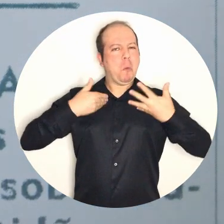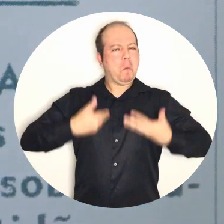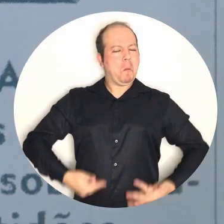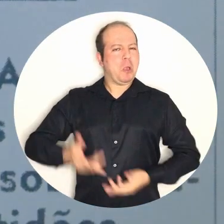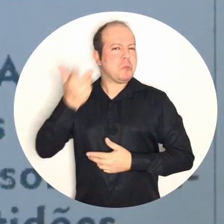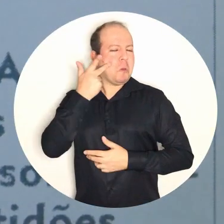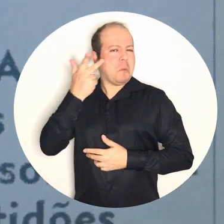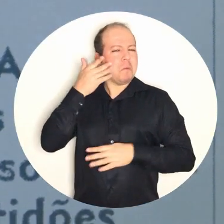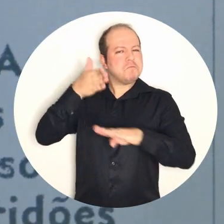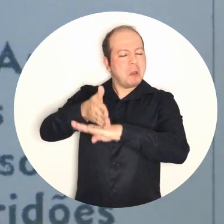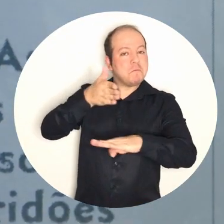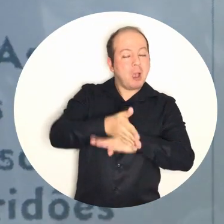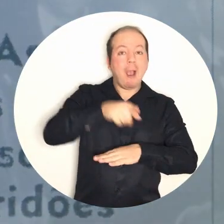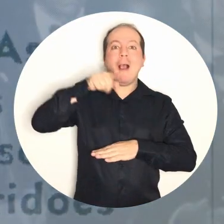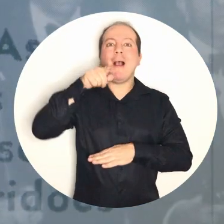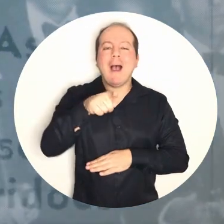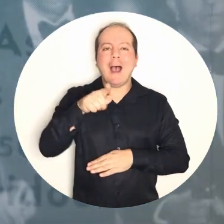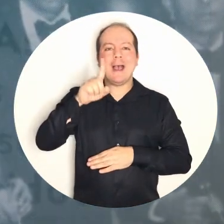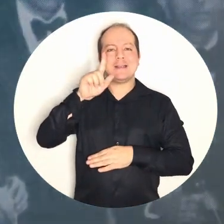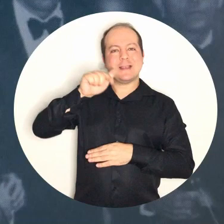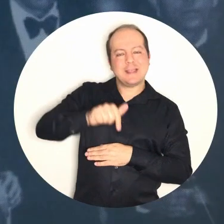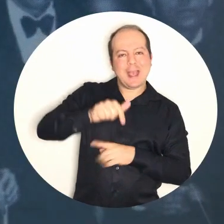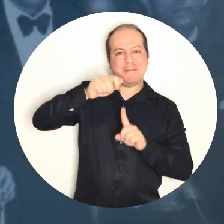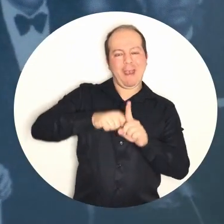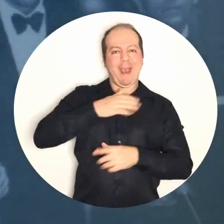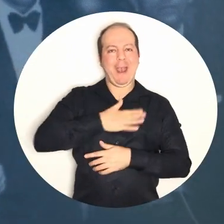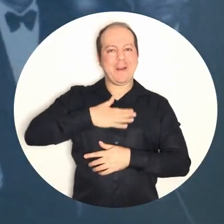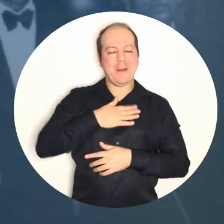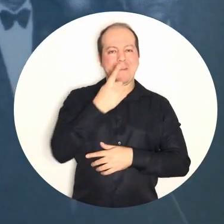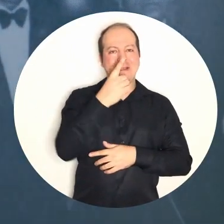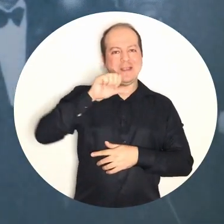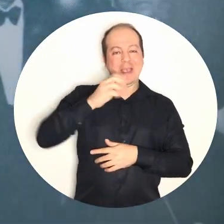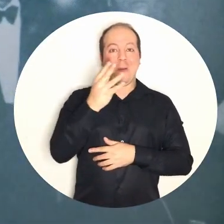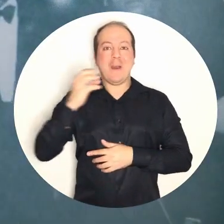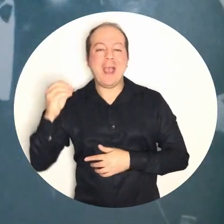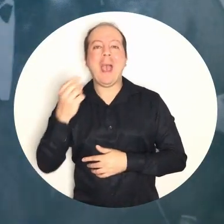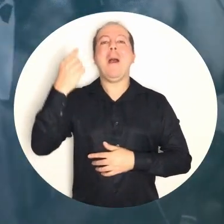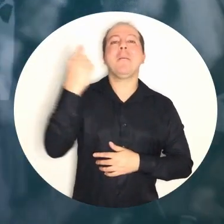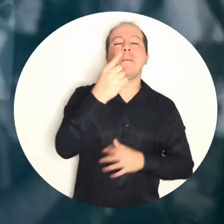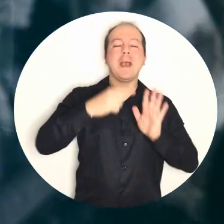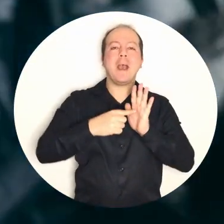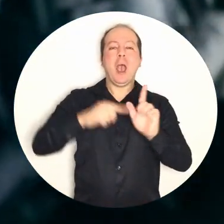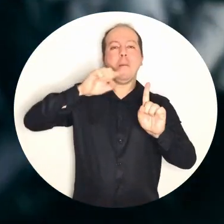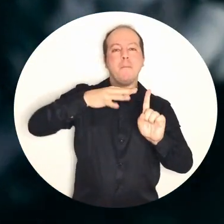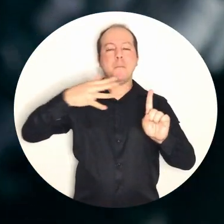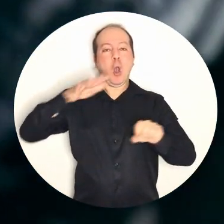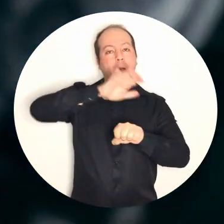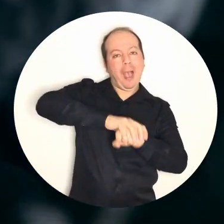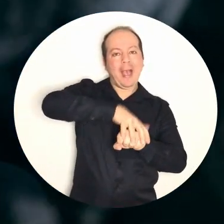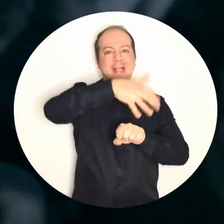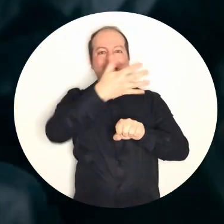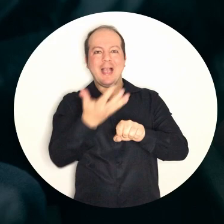as exigências do rigor. Foi ali, em 17 de agosto de 1940, que as primeiras notas